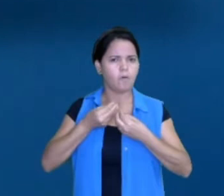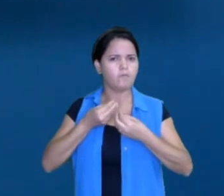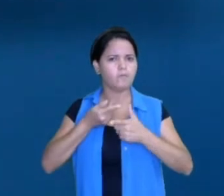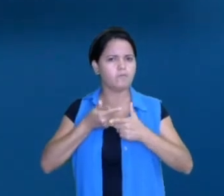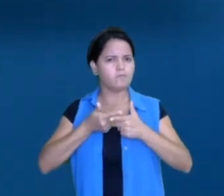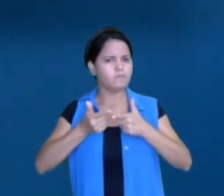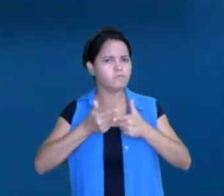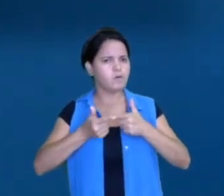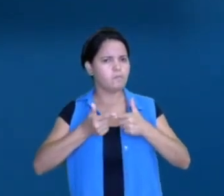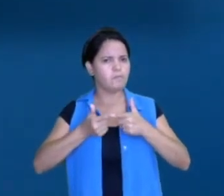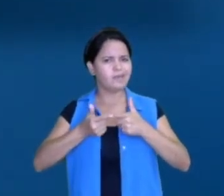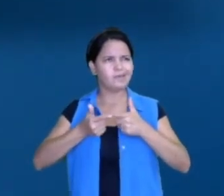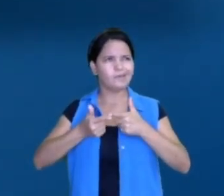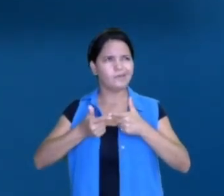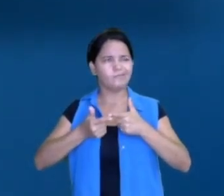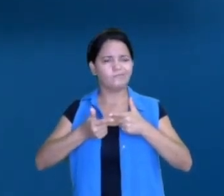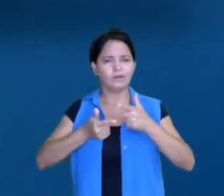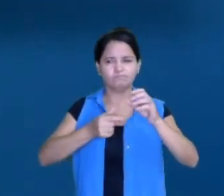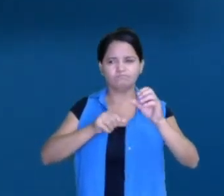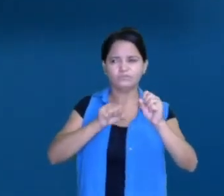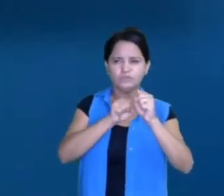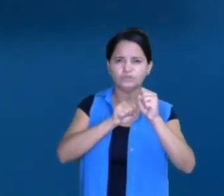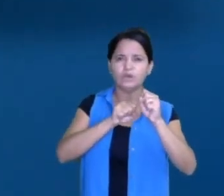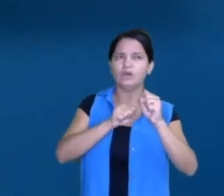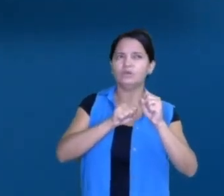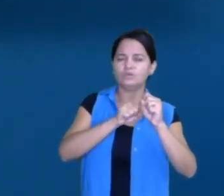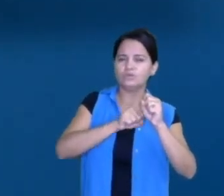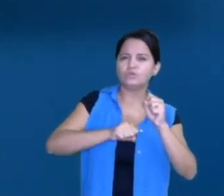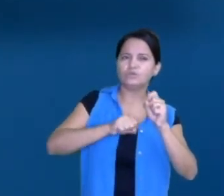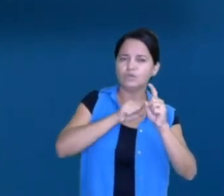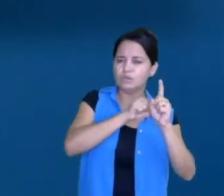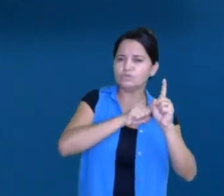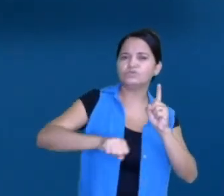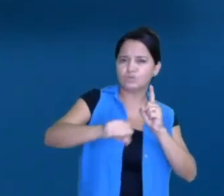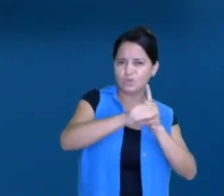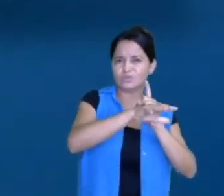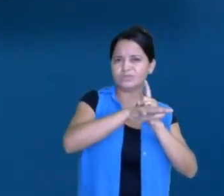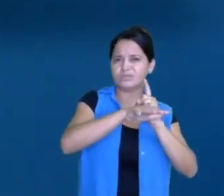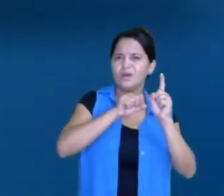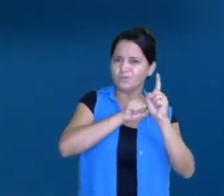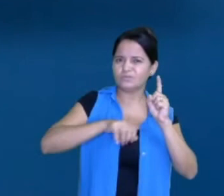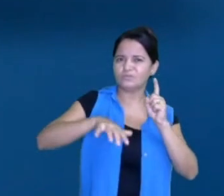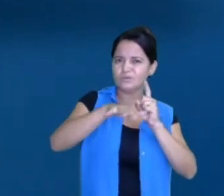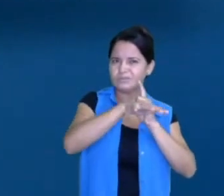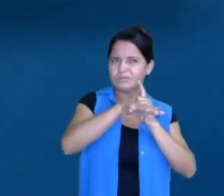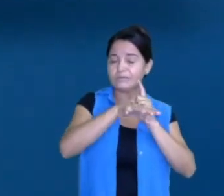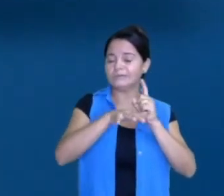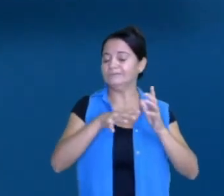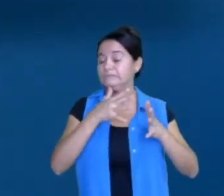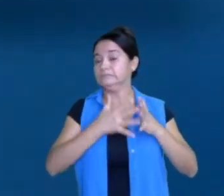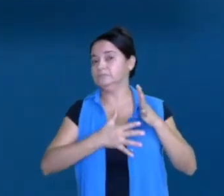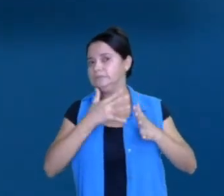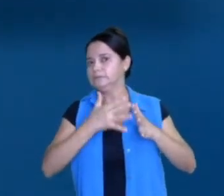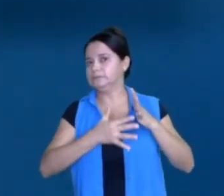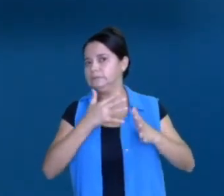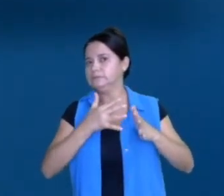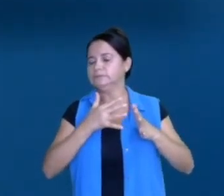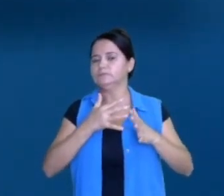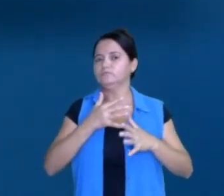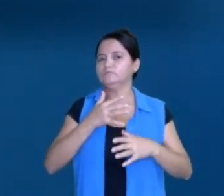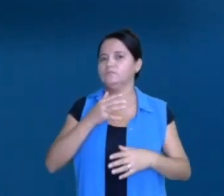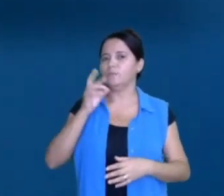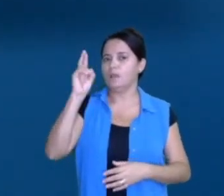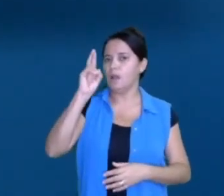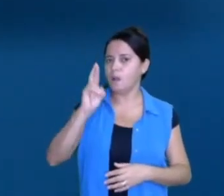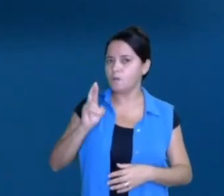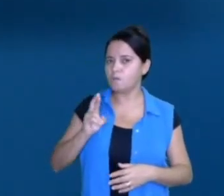social totalmente complicada, né? Totalmente delicada, a Rússia inventa de